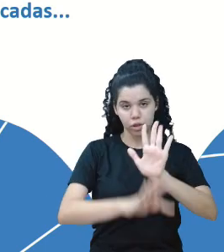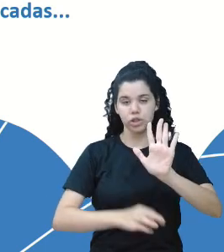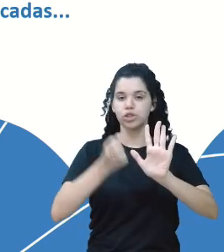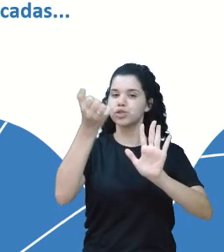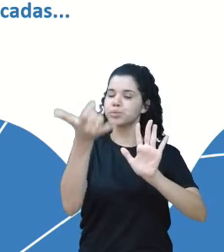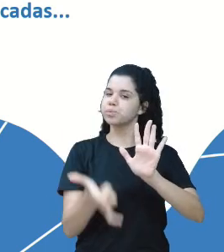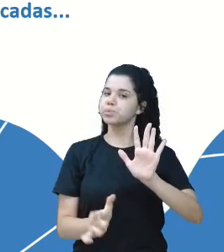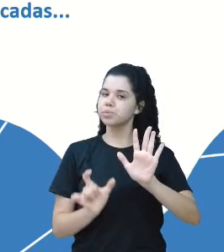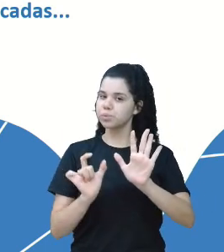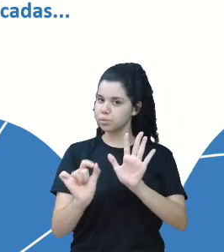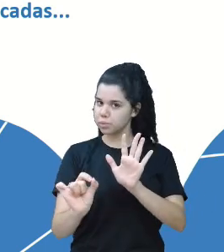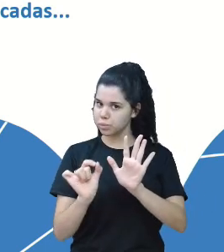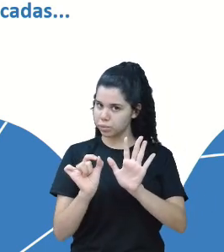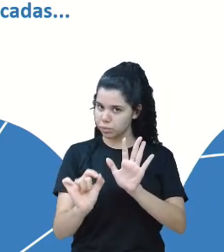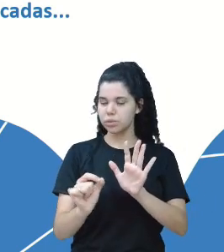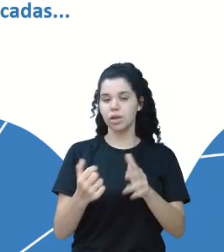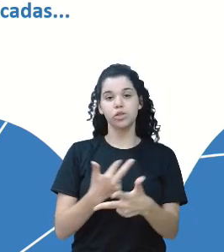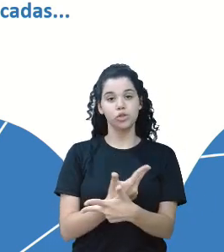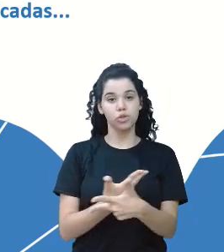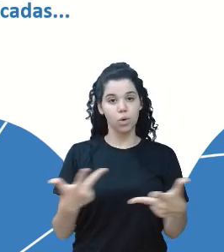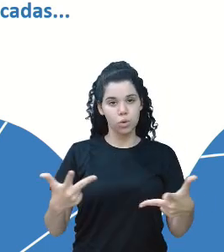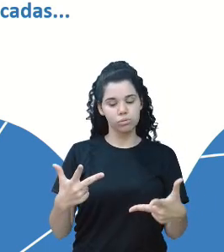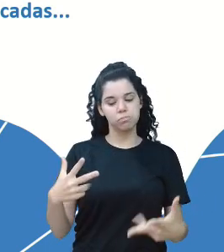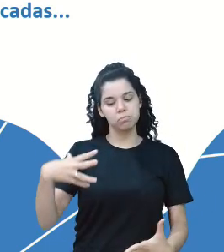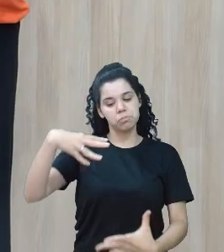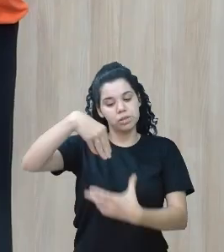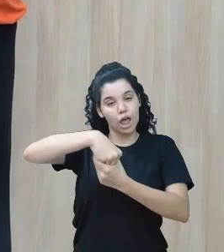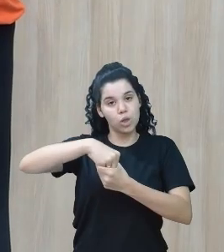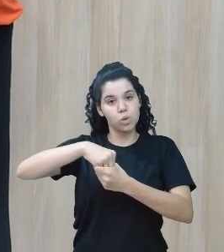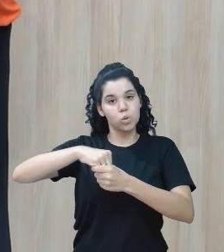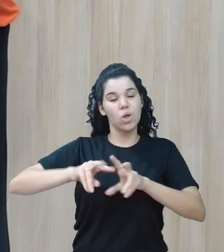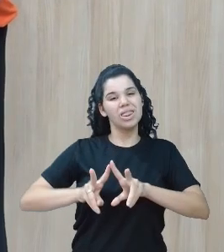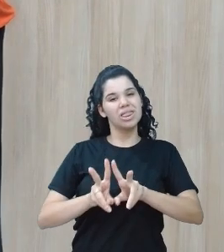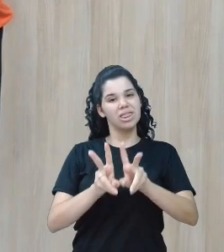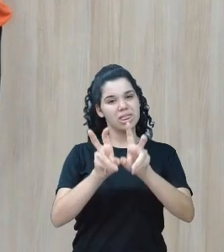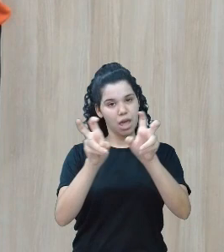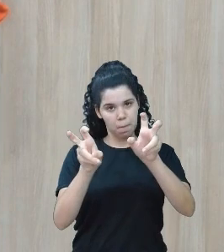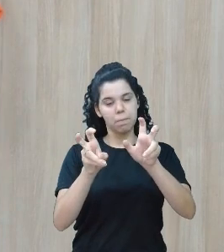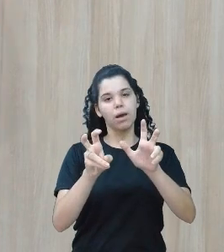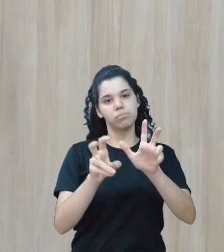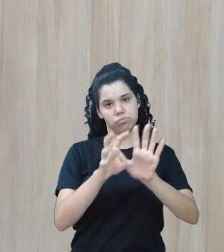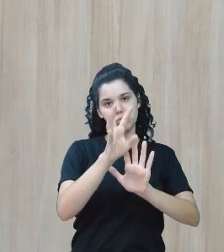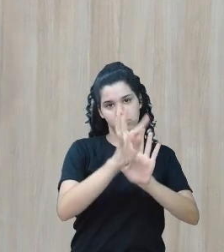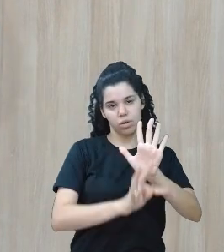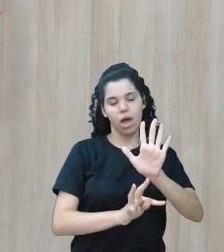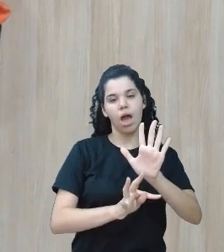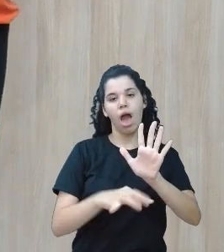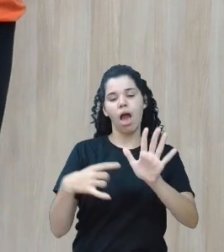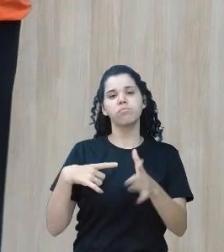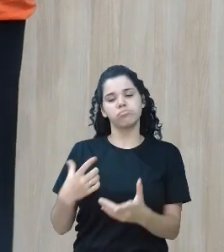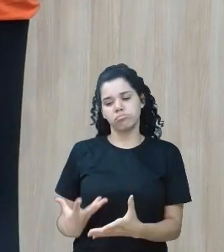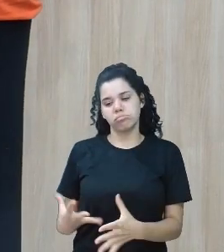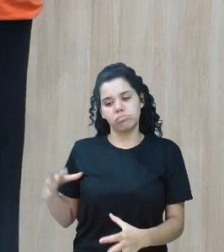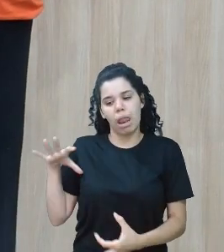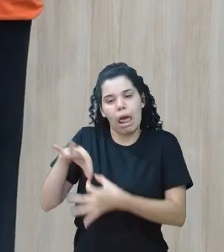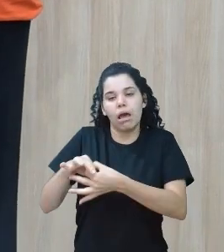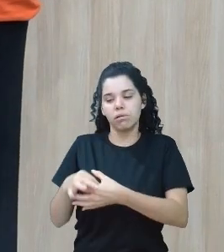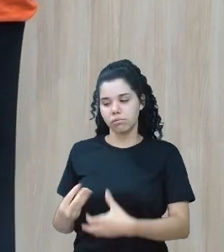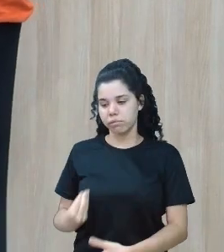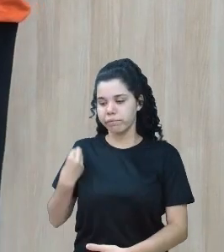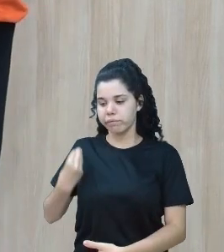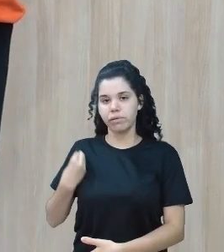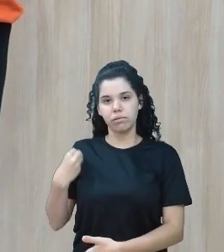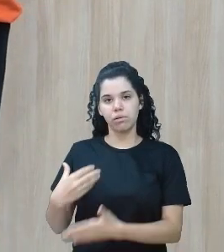situações que existem, que estão presentes nessas crônicas, elas são situações encontradas em qualquer momento da nossa vida, de